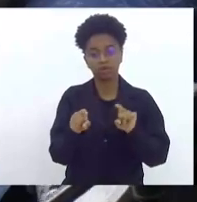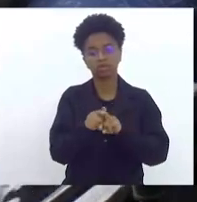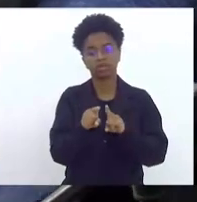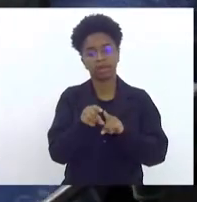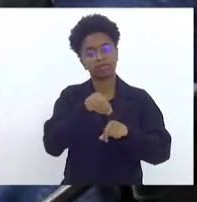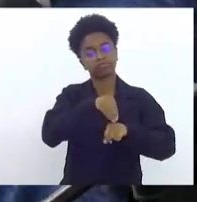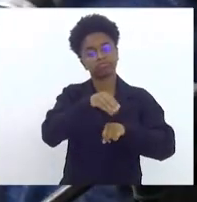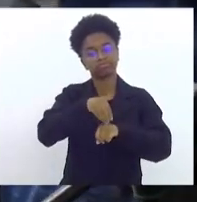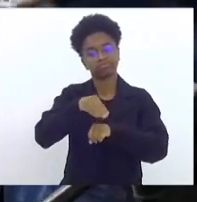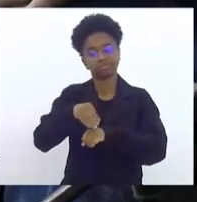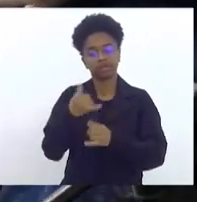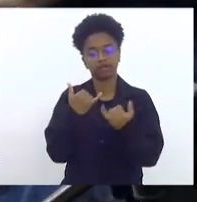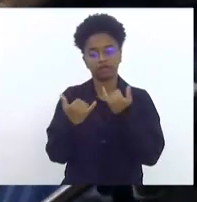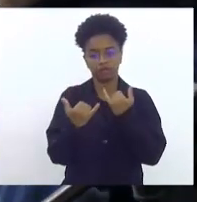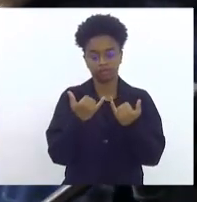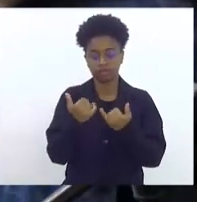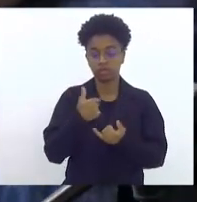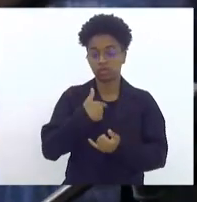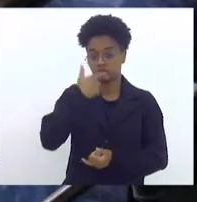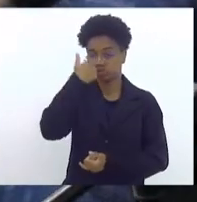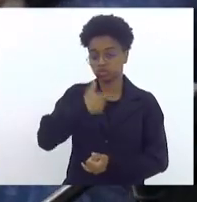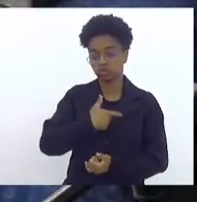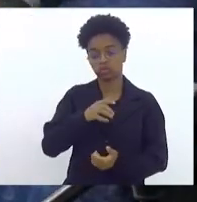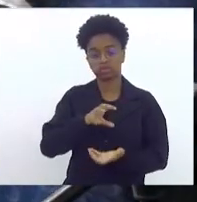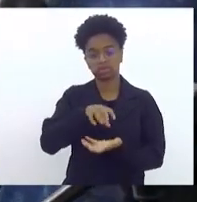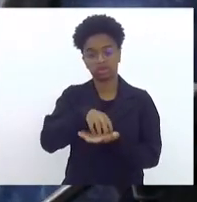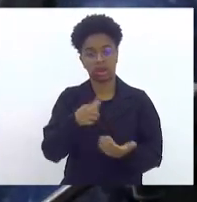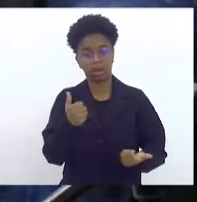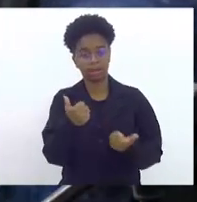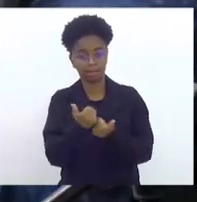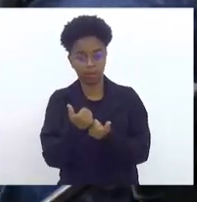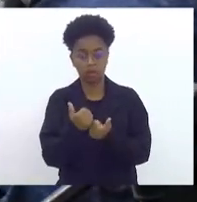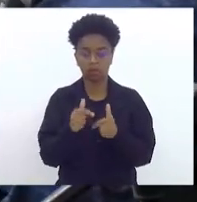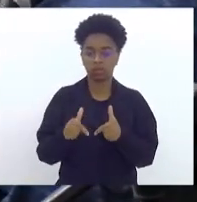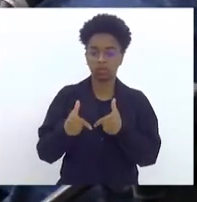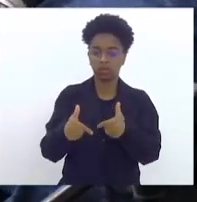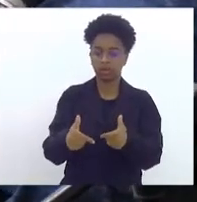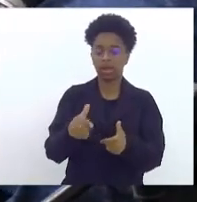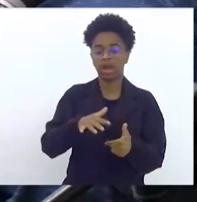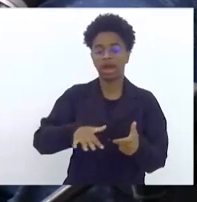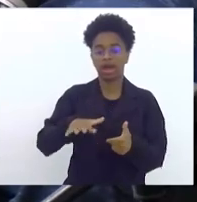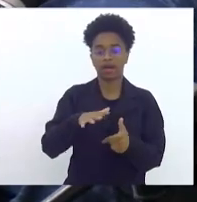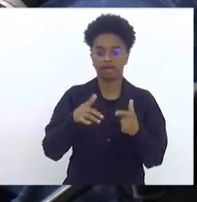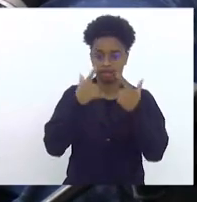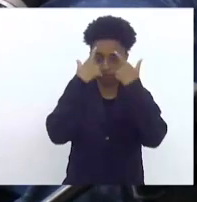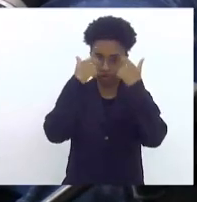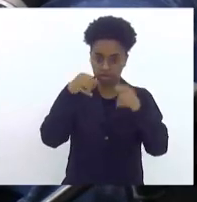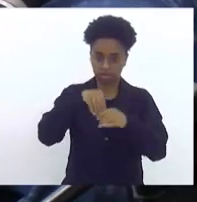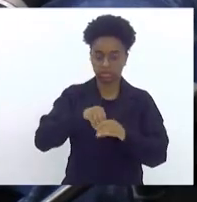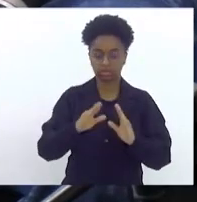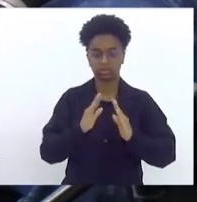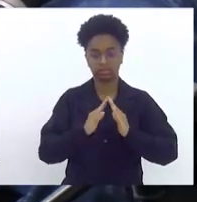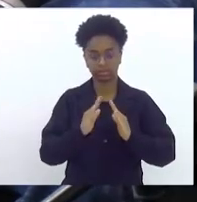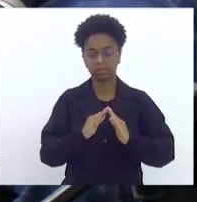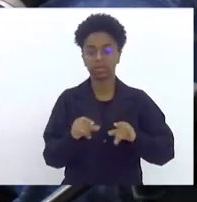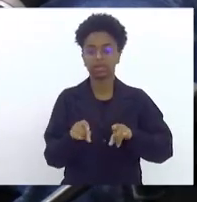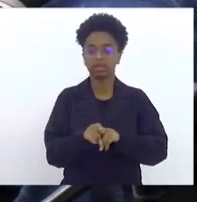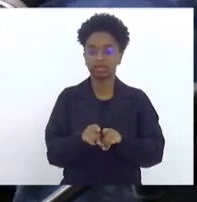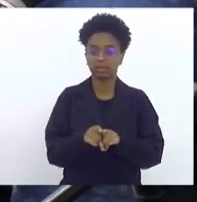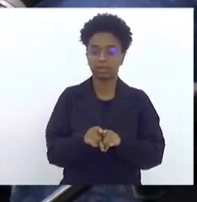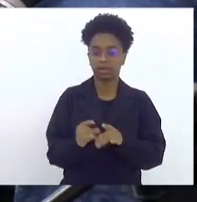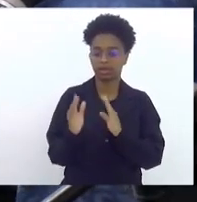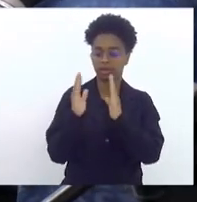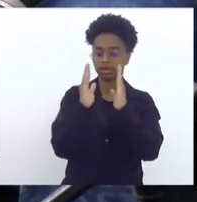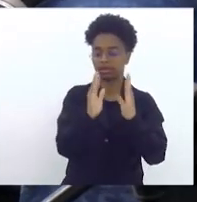informações para mulheres eu sou do Centro de Apoio operacional dos promotorias de violência doméstica nessa parte da